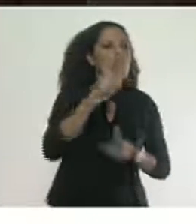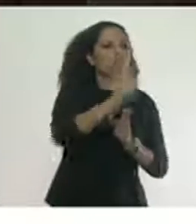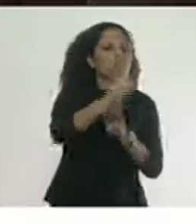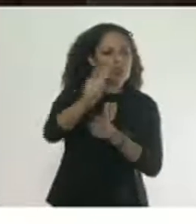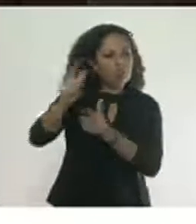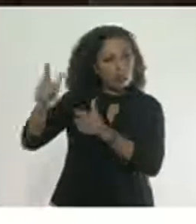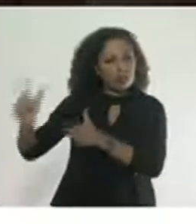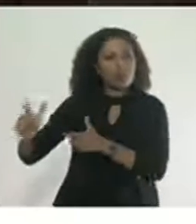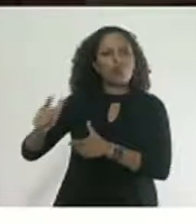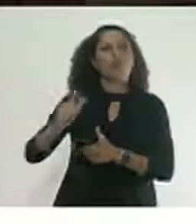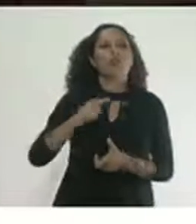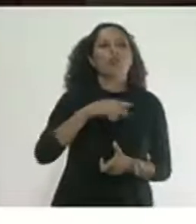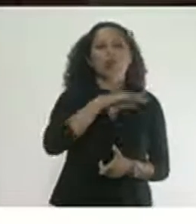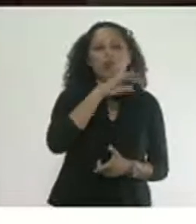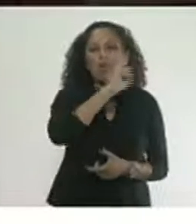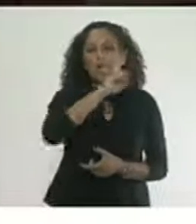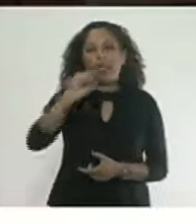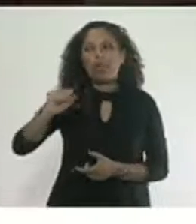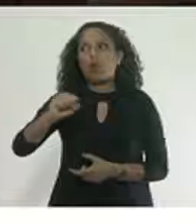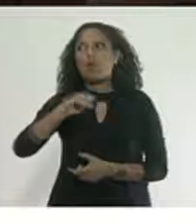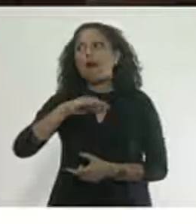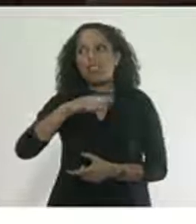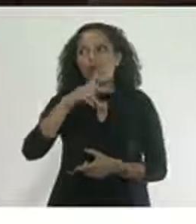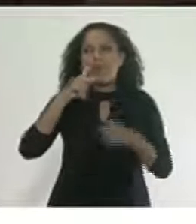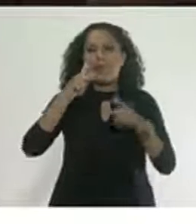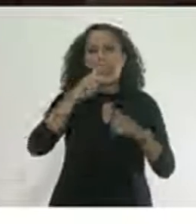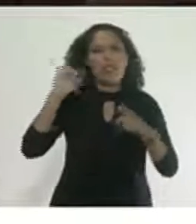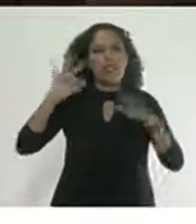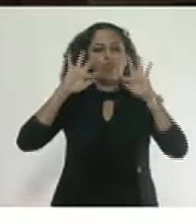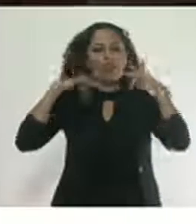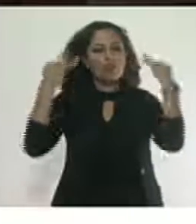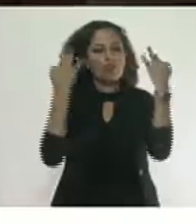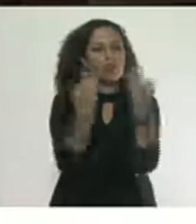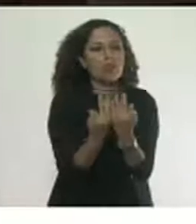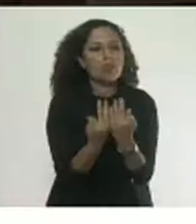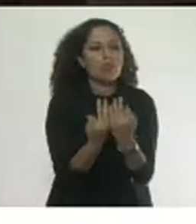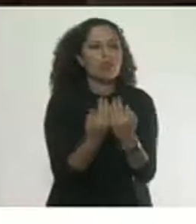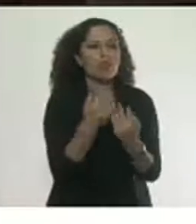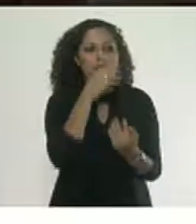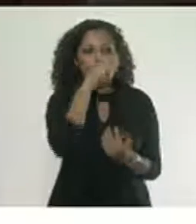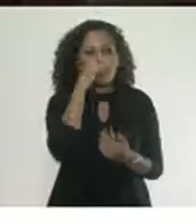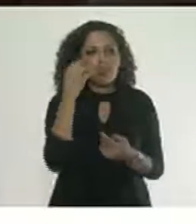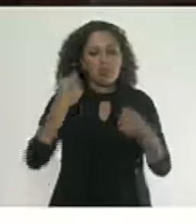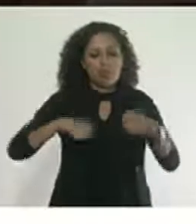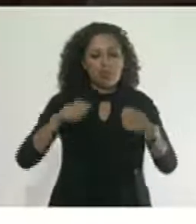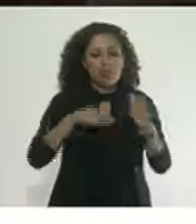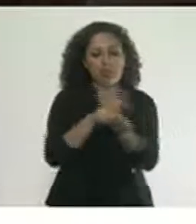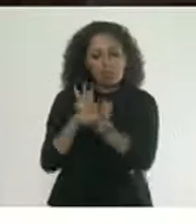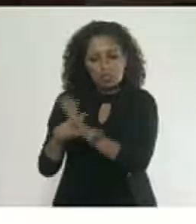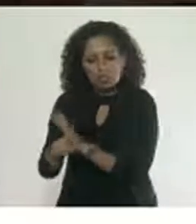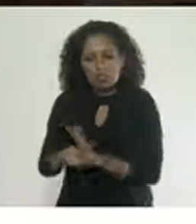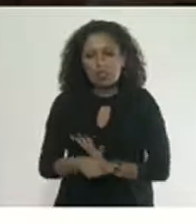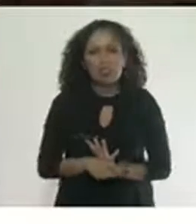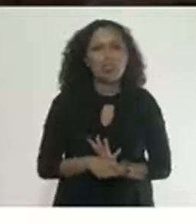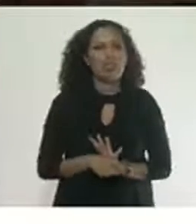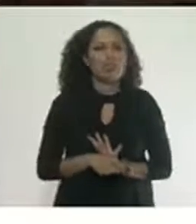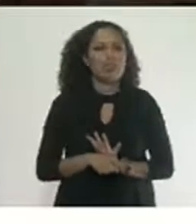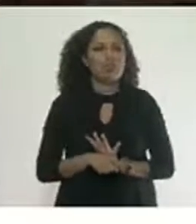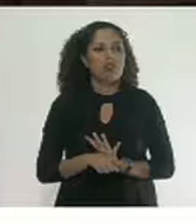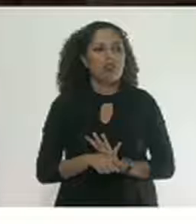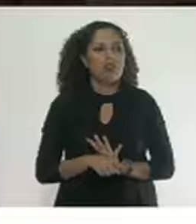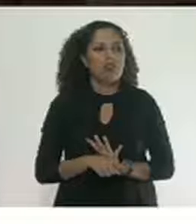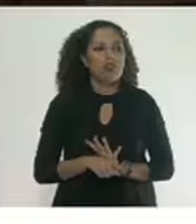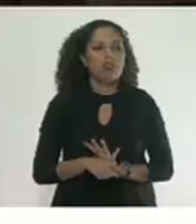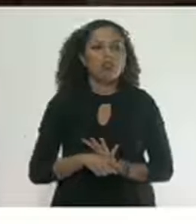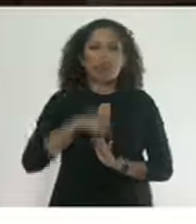80 tiros por militares. Essa investigação, inclusive, precisa ser levada de maneira muito isenta. Então, é um